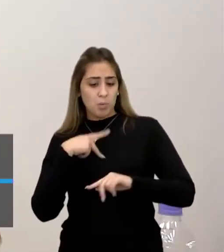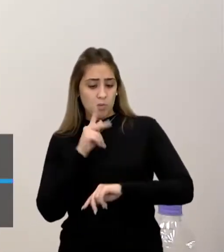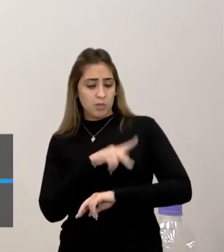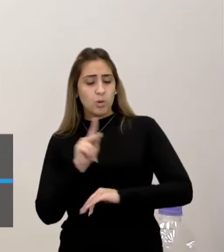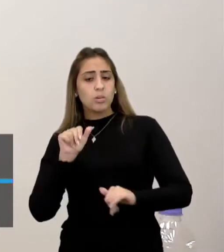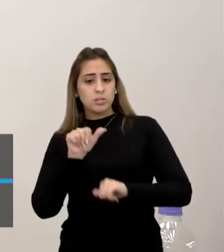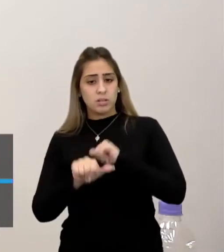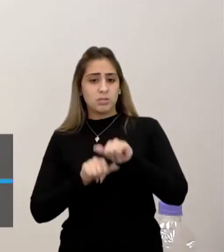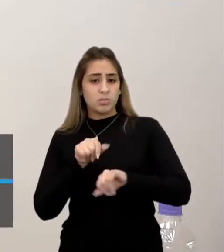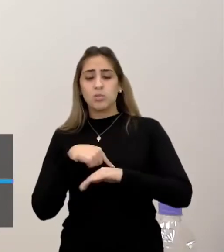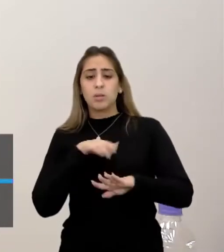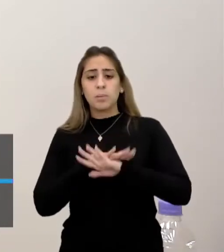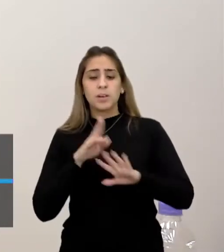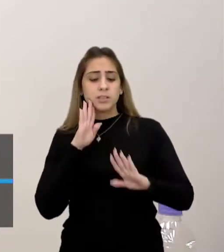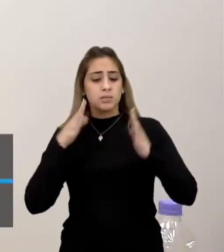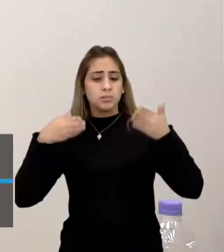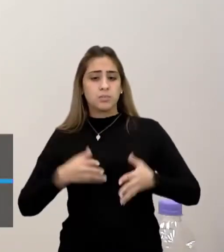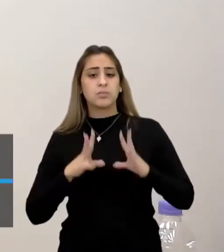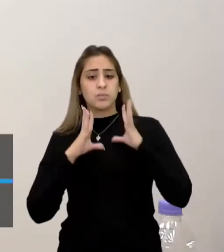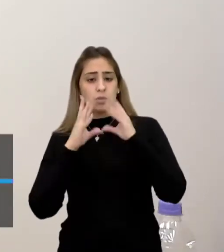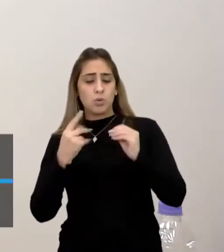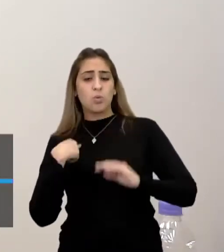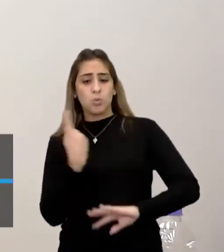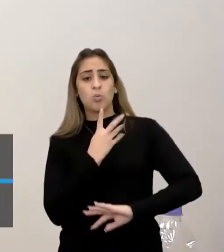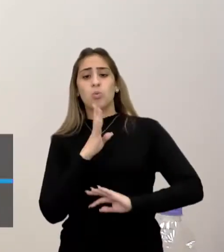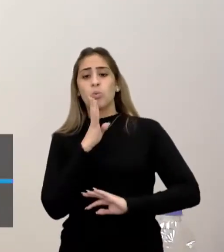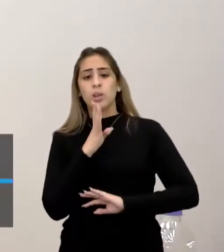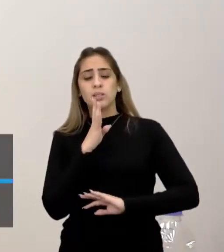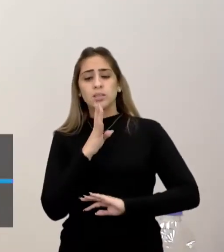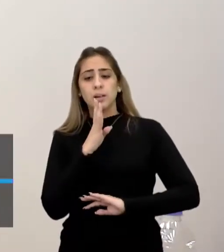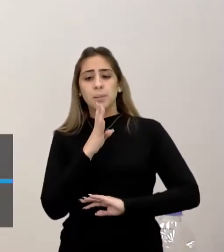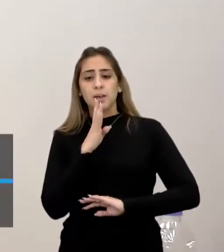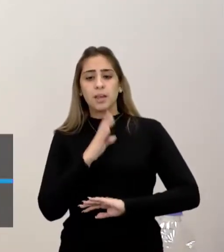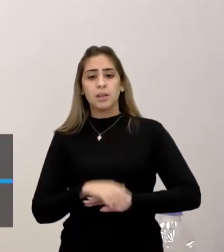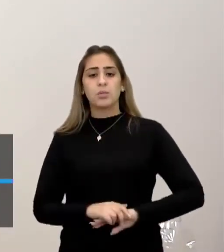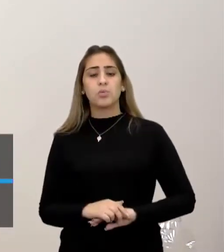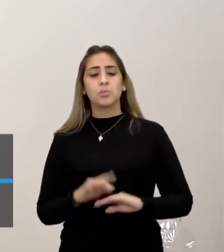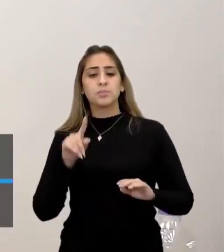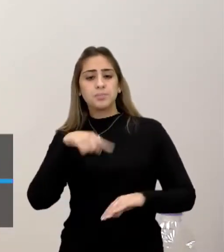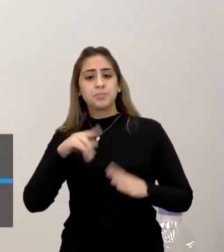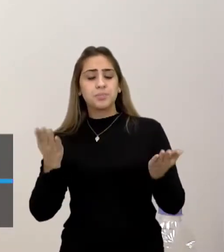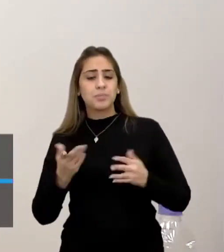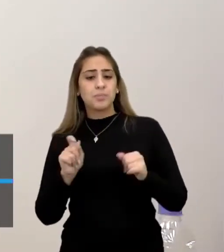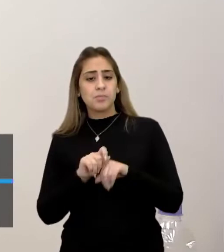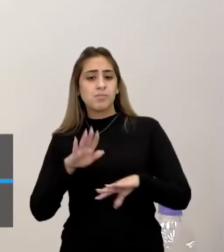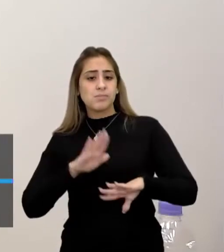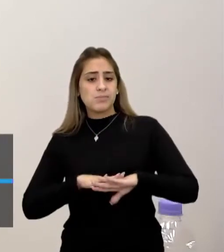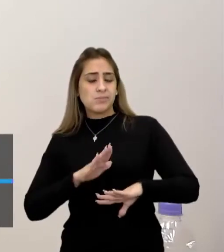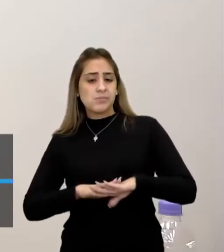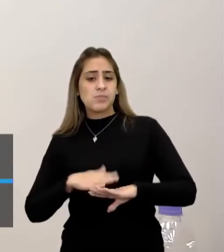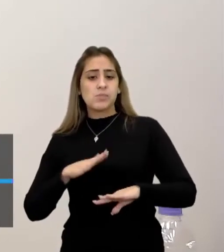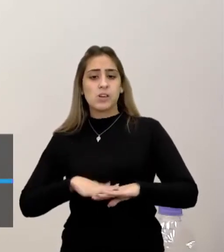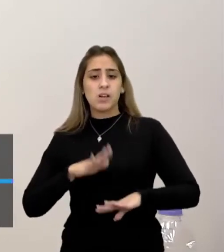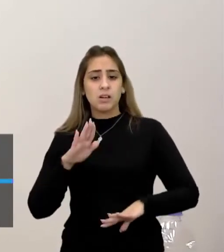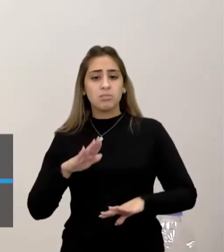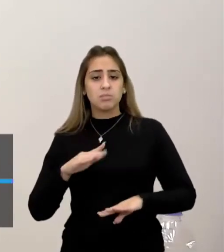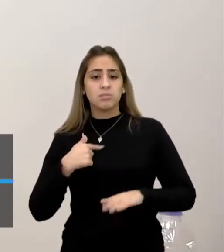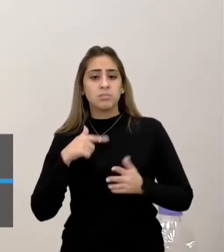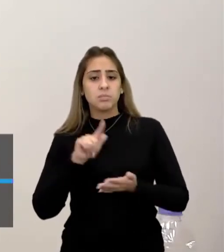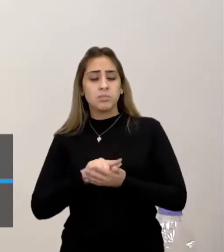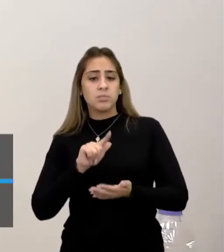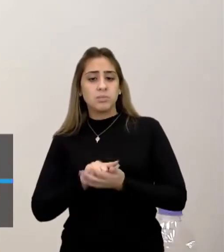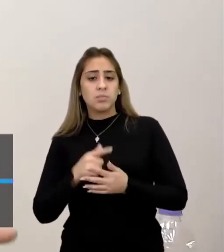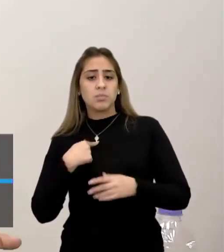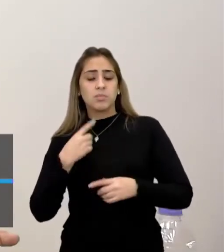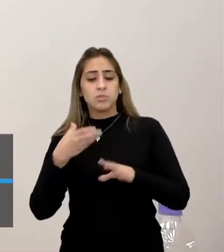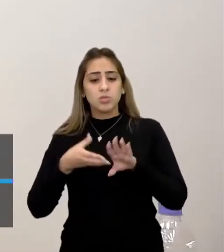né? Ele não é mais aquele que centraliza todo o conhecimento, né? Ele hoje faz muito mais o papel